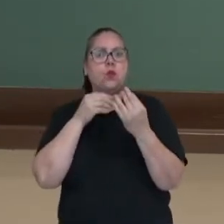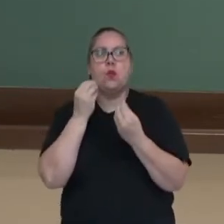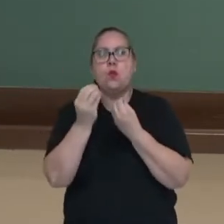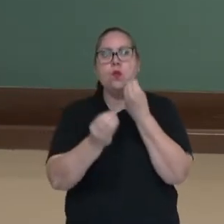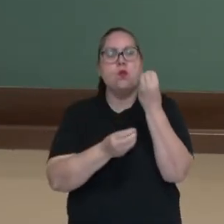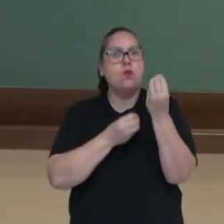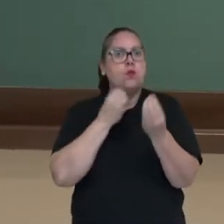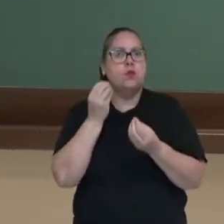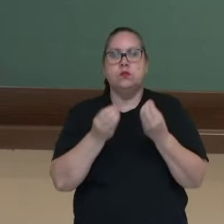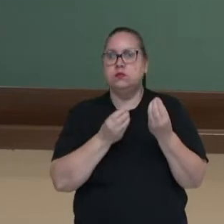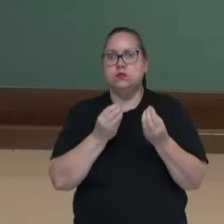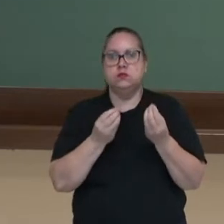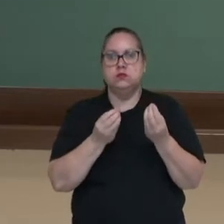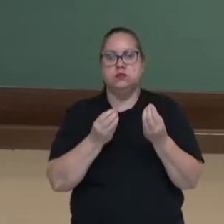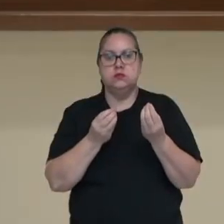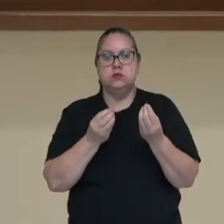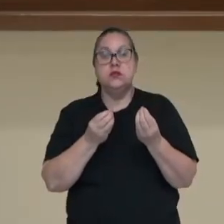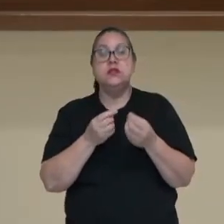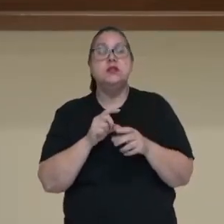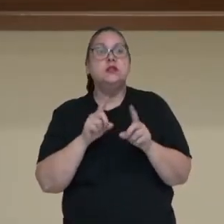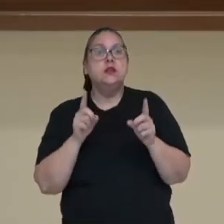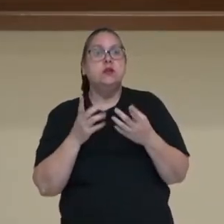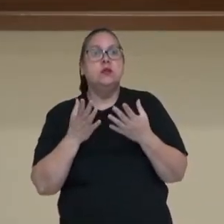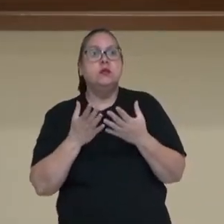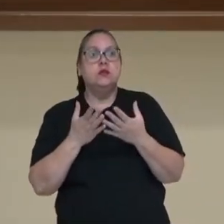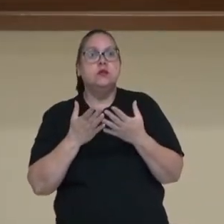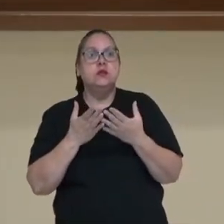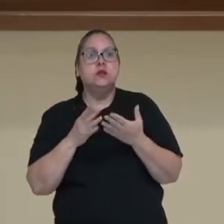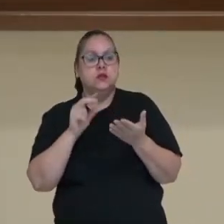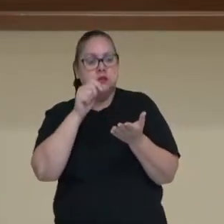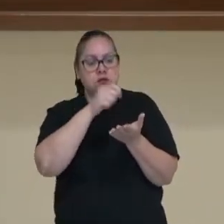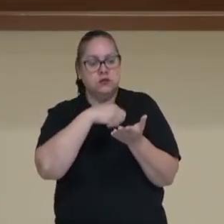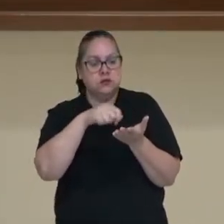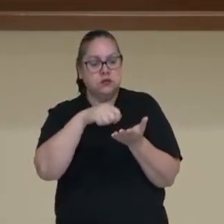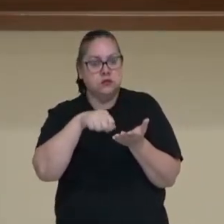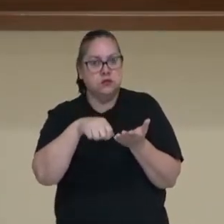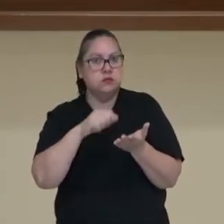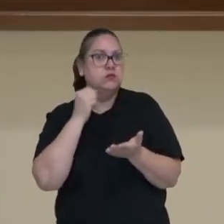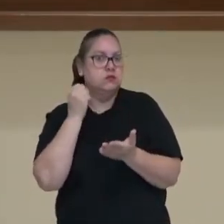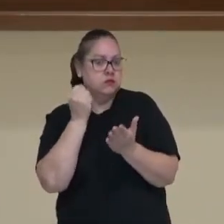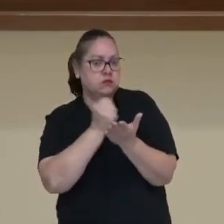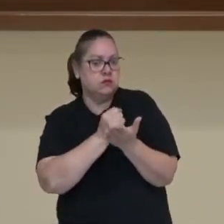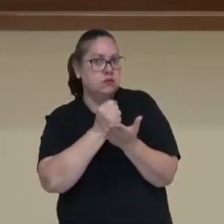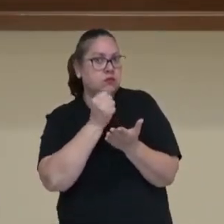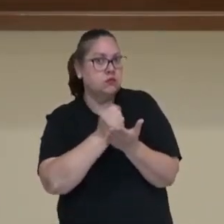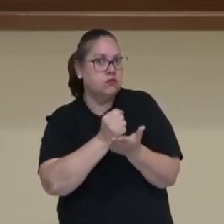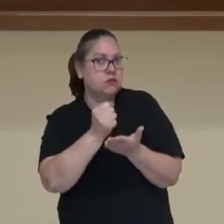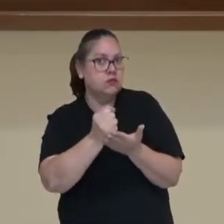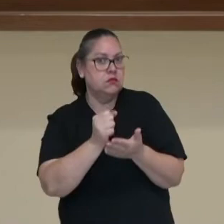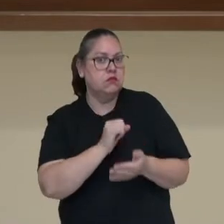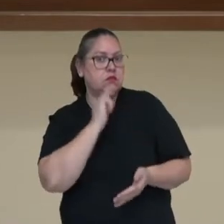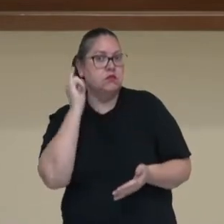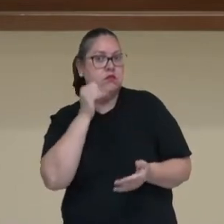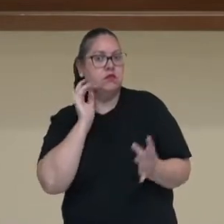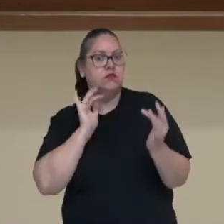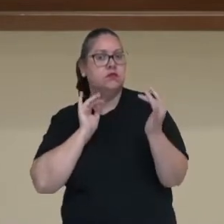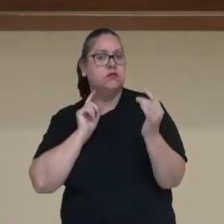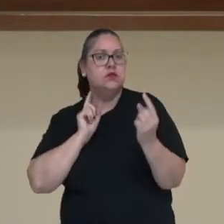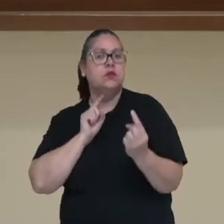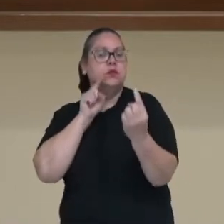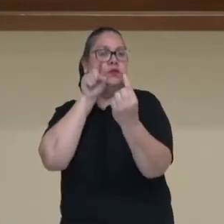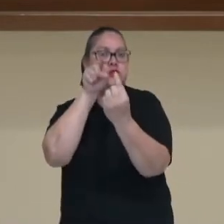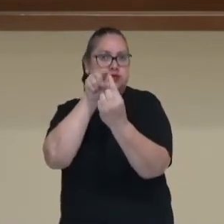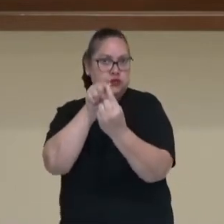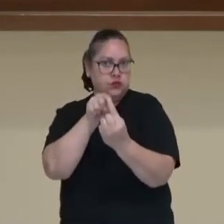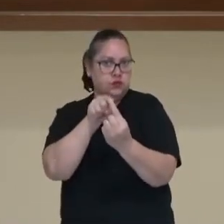mesmo? Inclusive, esse documento foi considerado tão importante, parece que tinha um objetivo, inclusive,